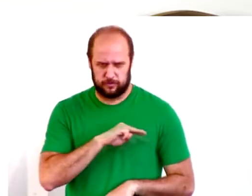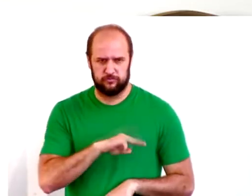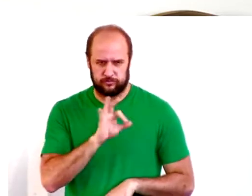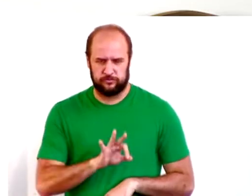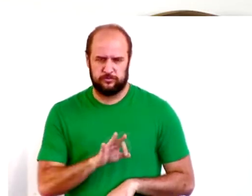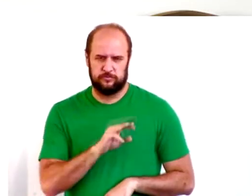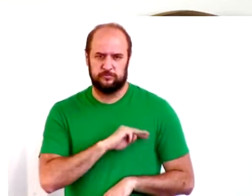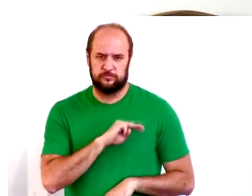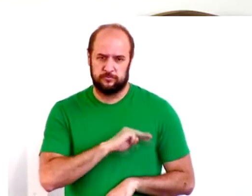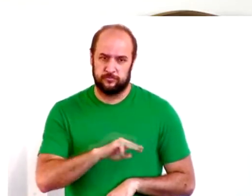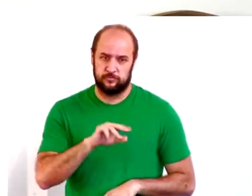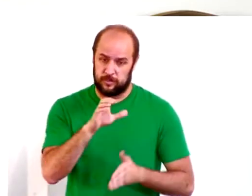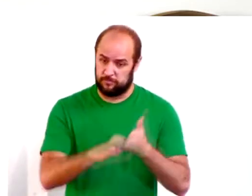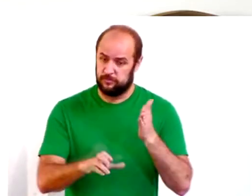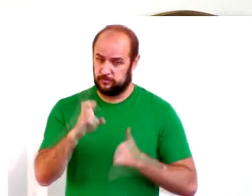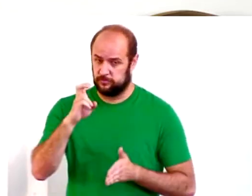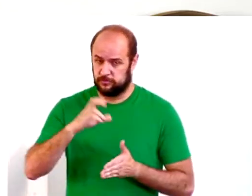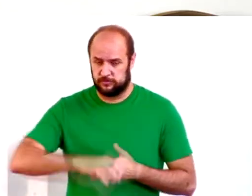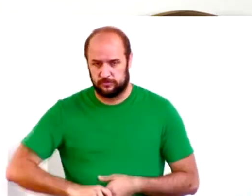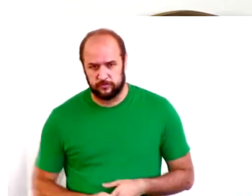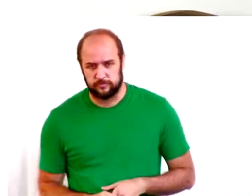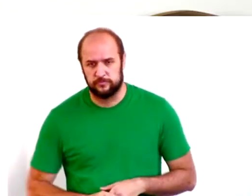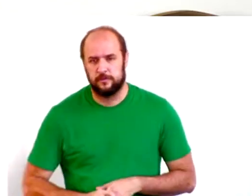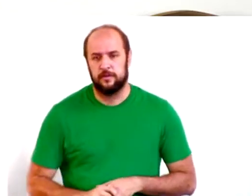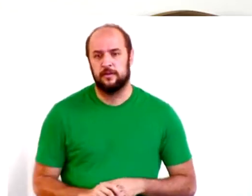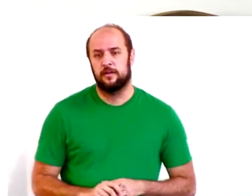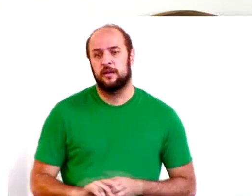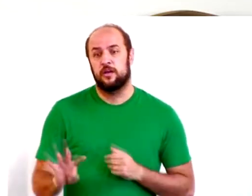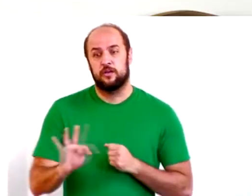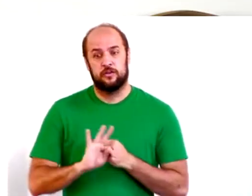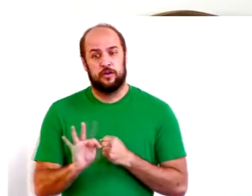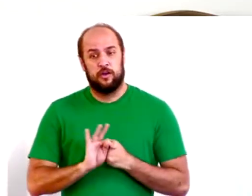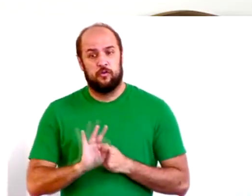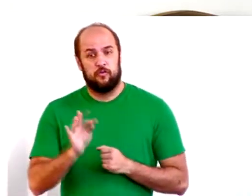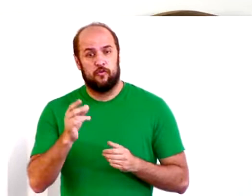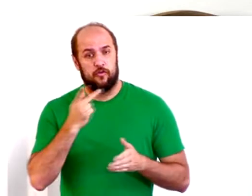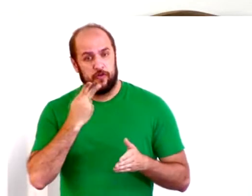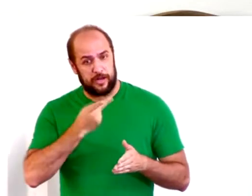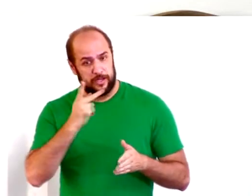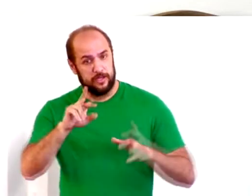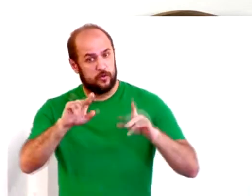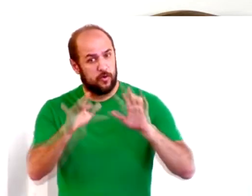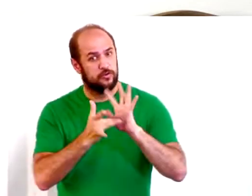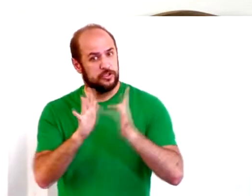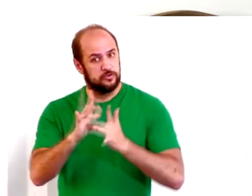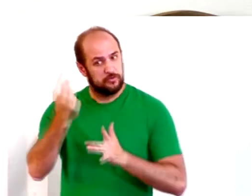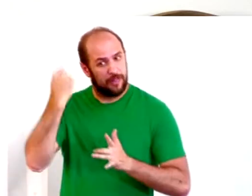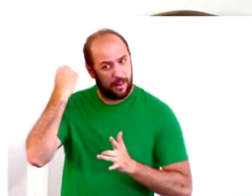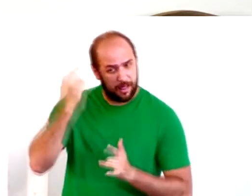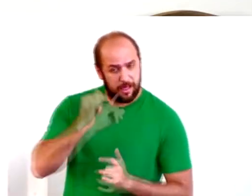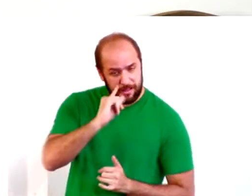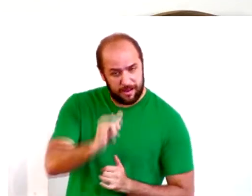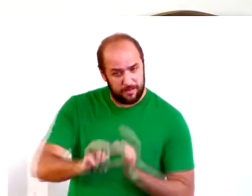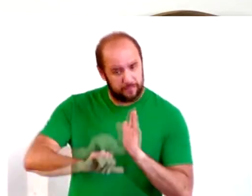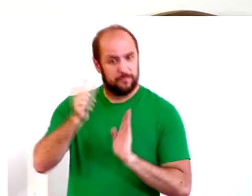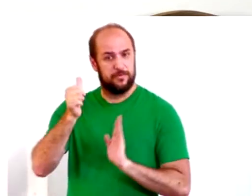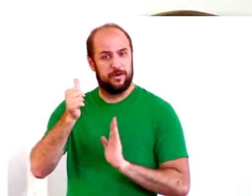que Tiago está falando, na verdade, o que Jesus falou, em Mateus capítulo 5, dos